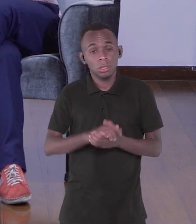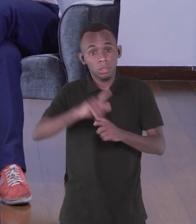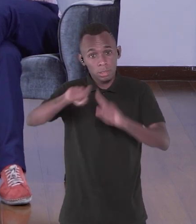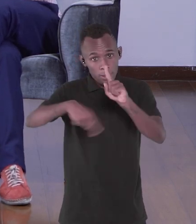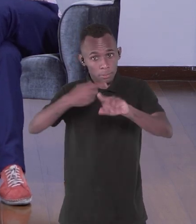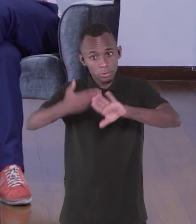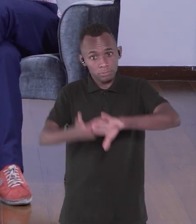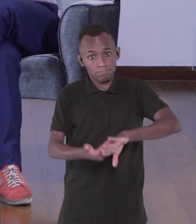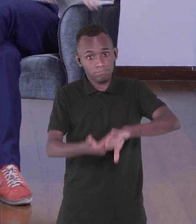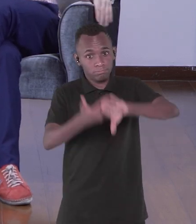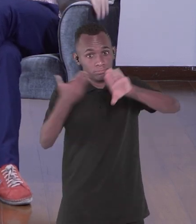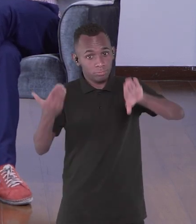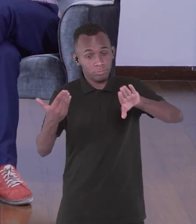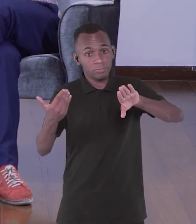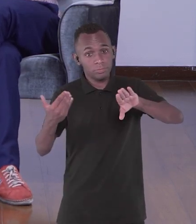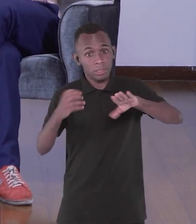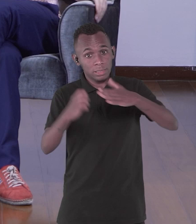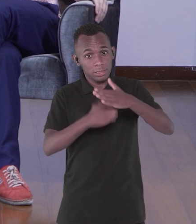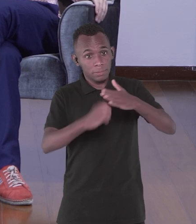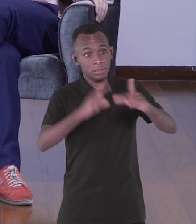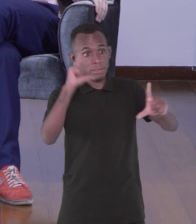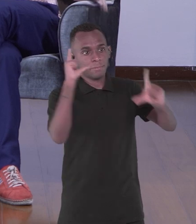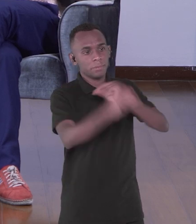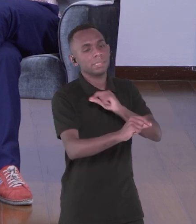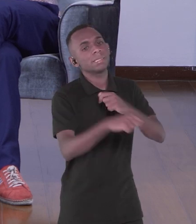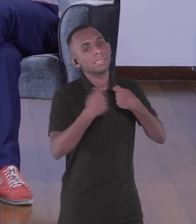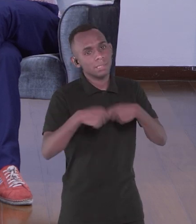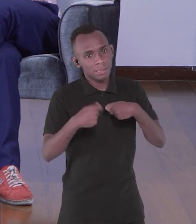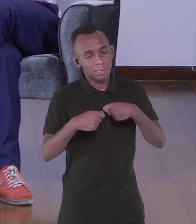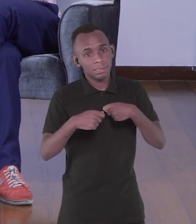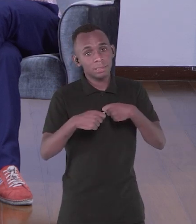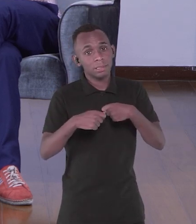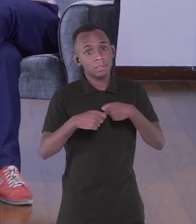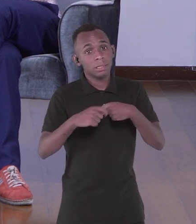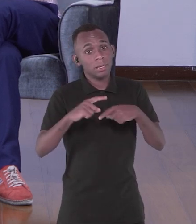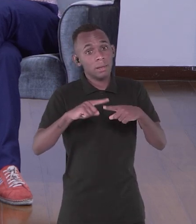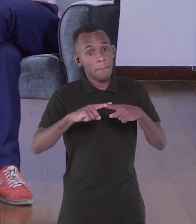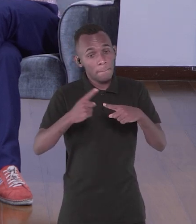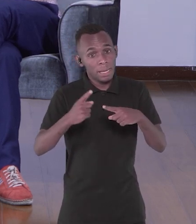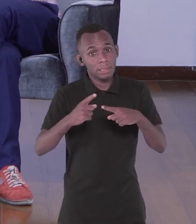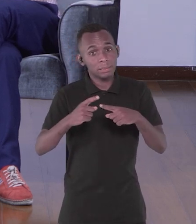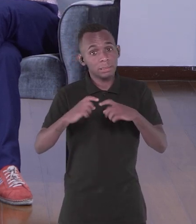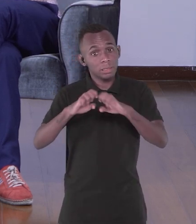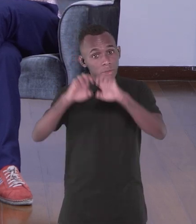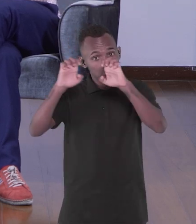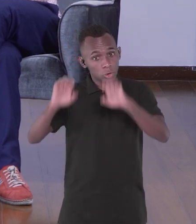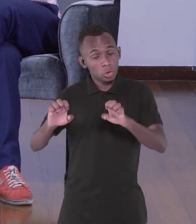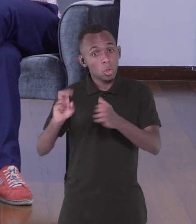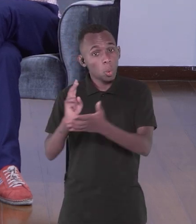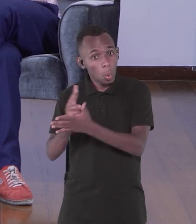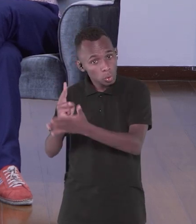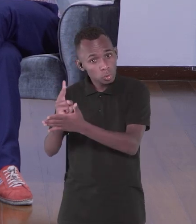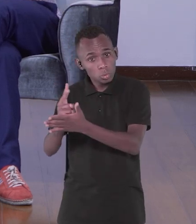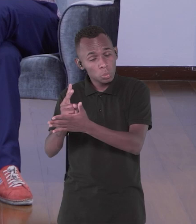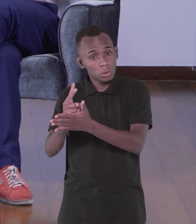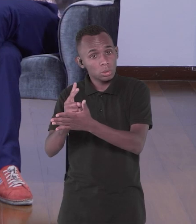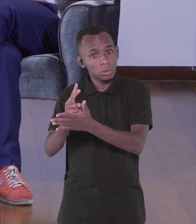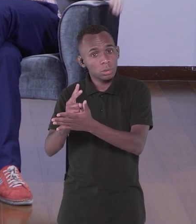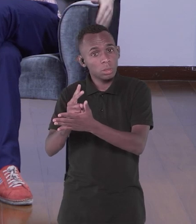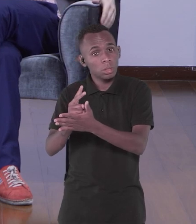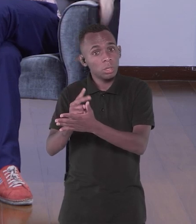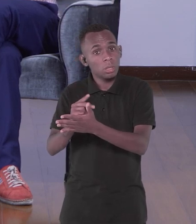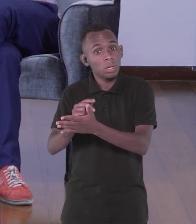sanções, essas empresas têm que ir embora. Da noite para o dia têm que ir embora. Então, elas deixam as estruturas e vão embora. O que